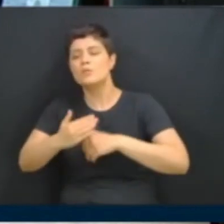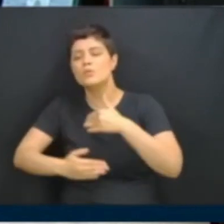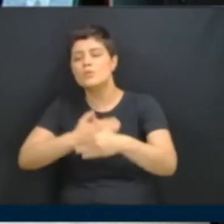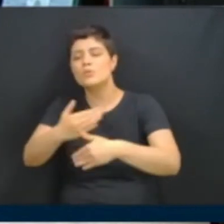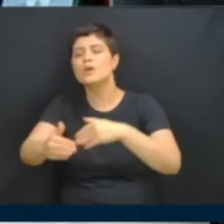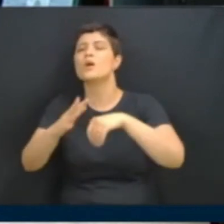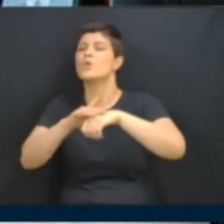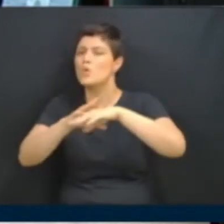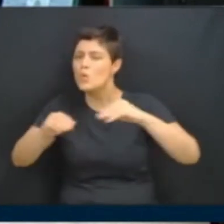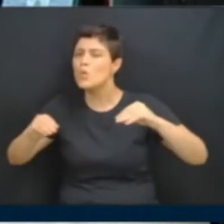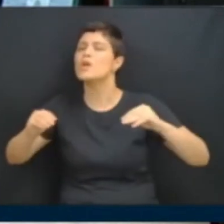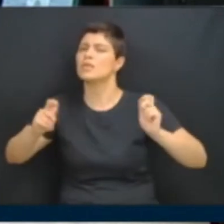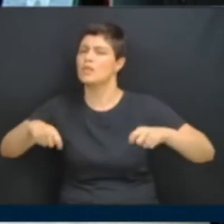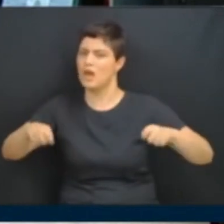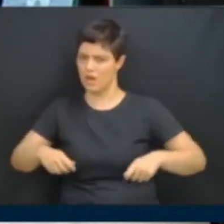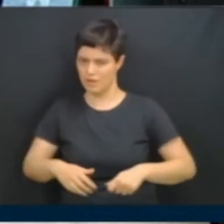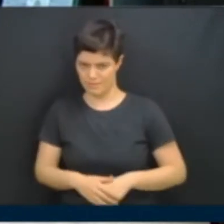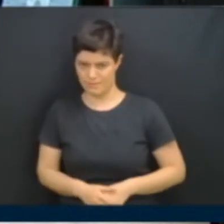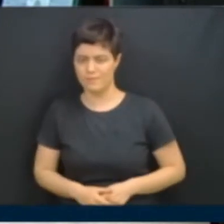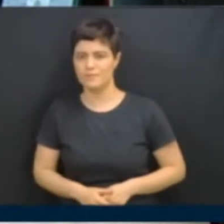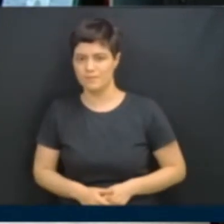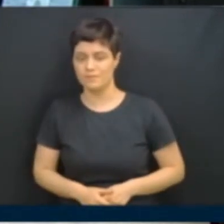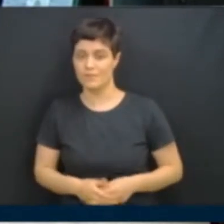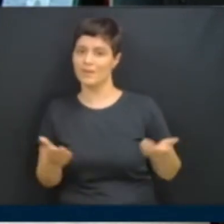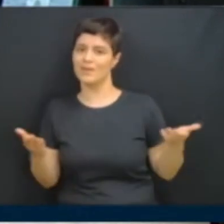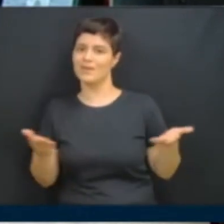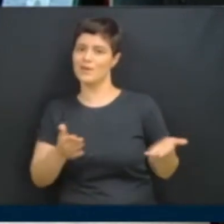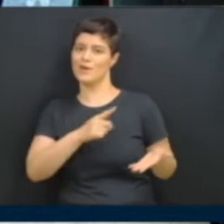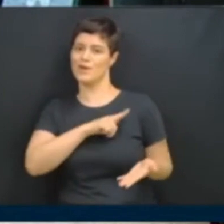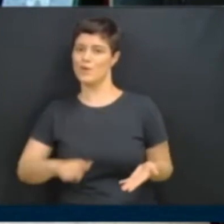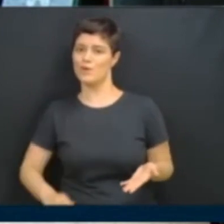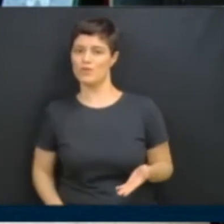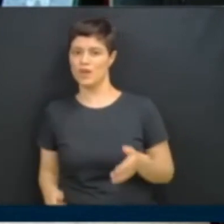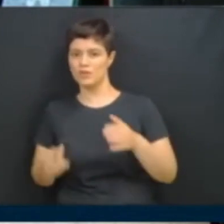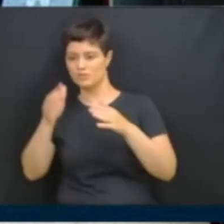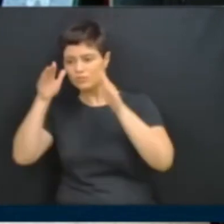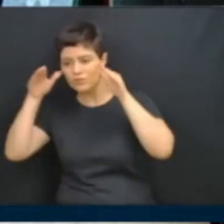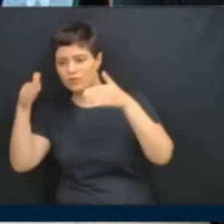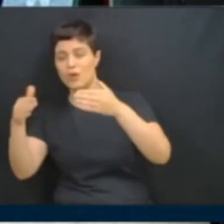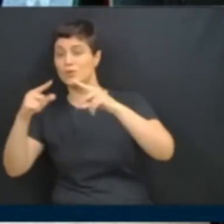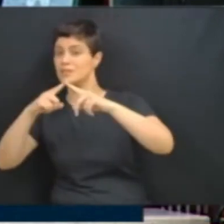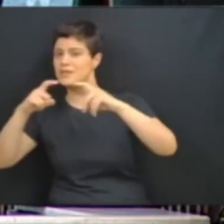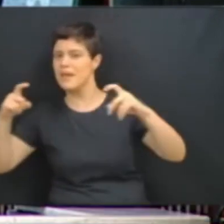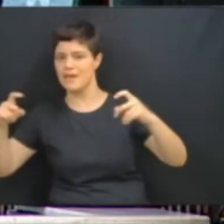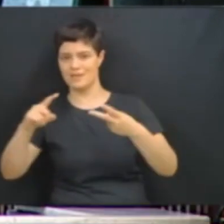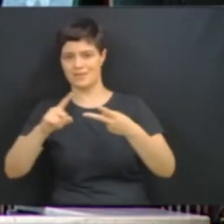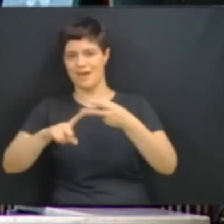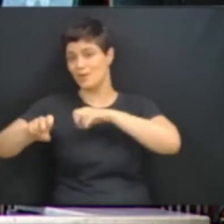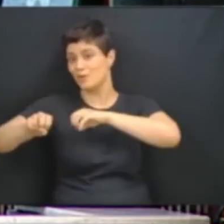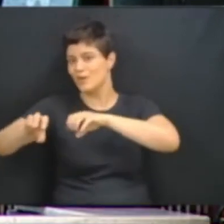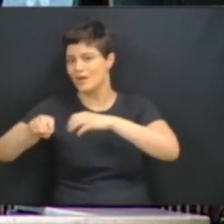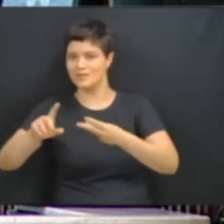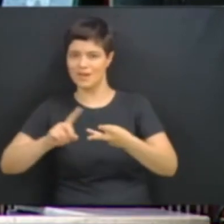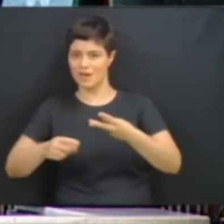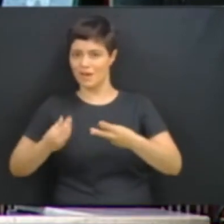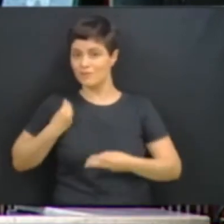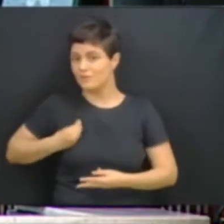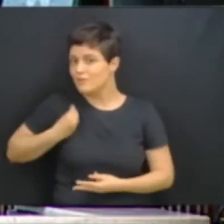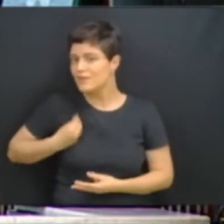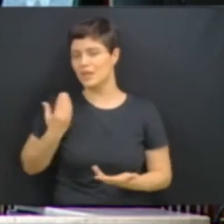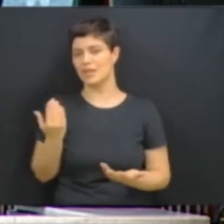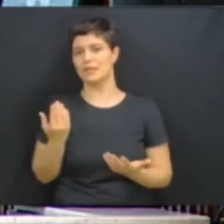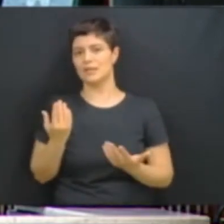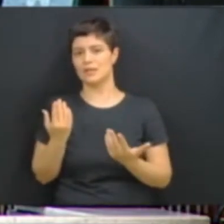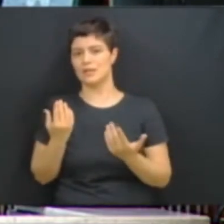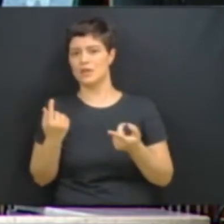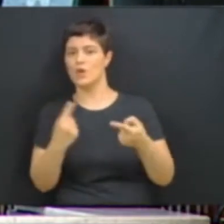passar. Ainda mais com um governo que preza pela ciência, pela educação, pela vida, pelo